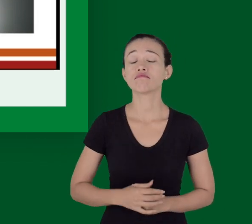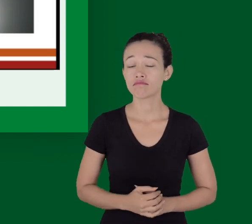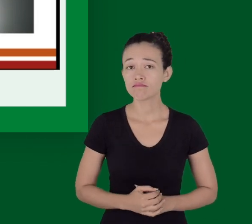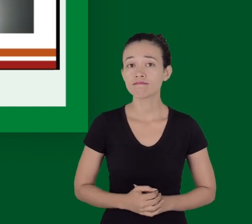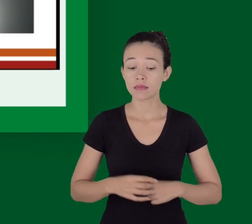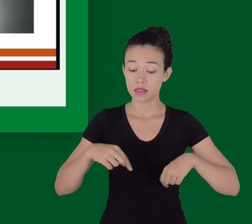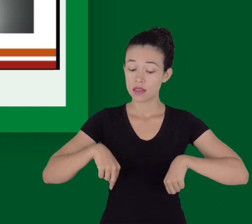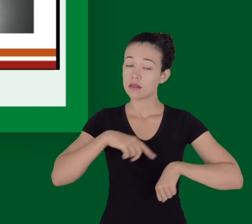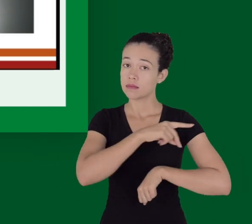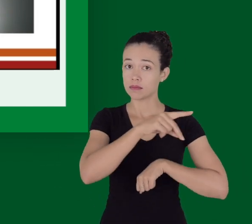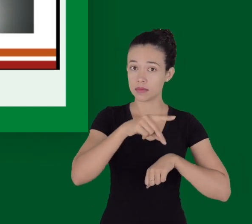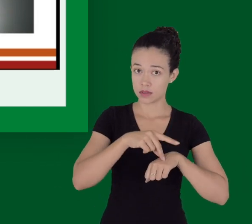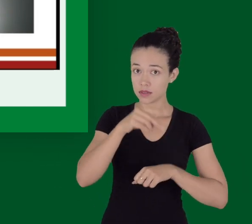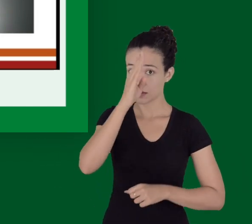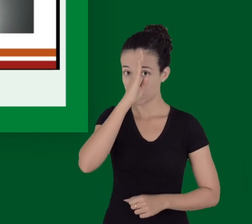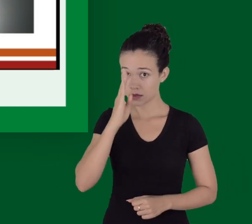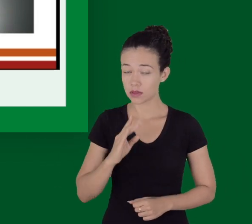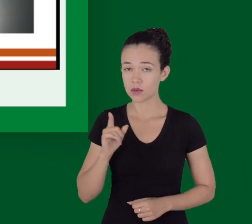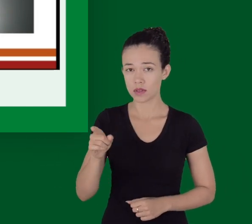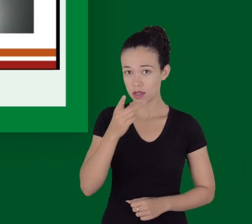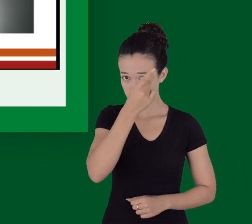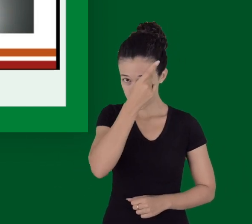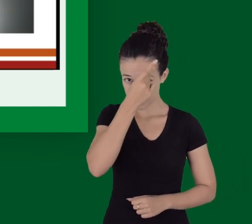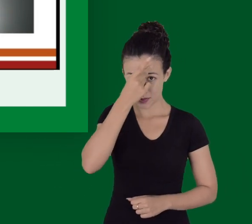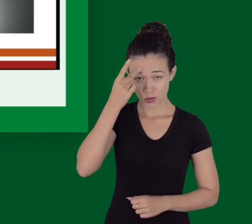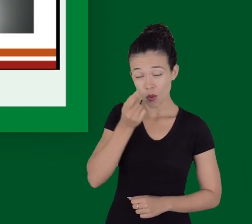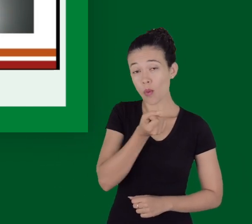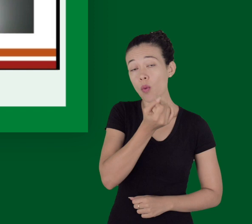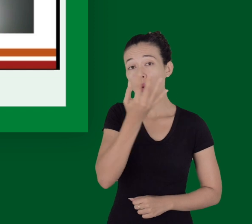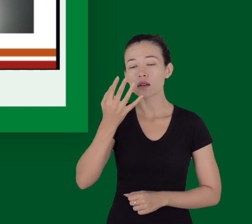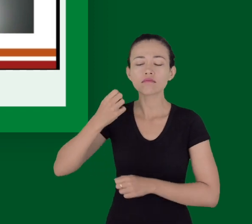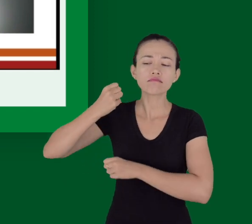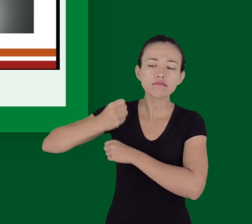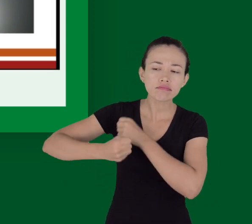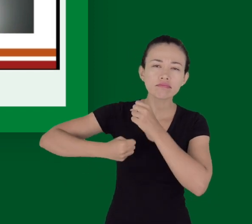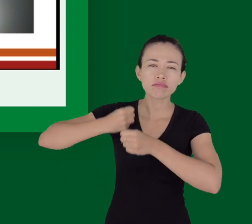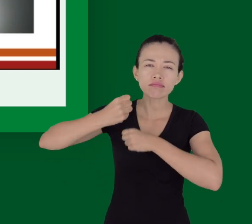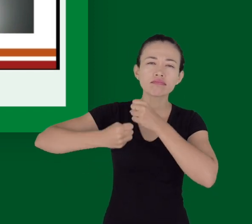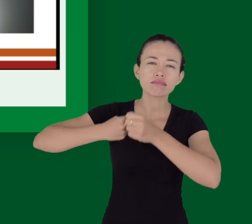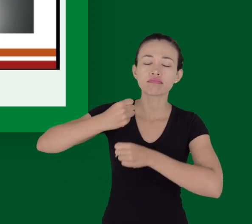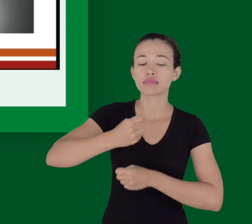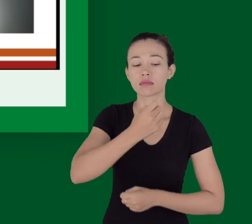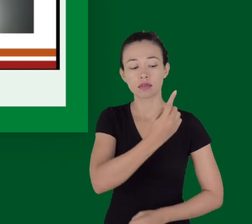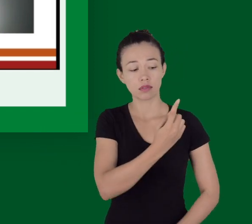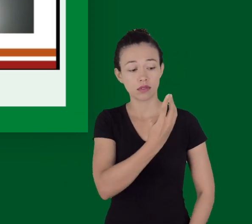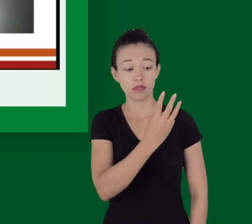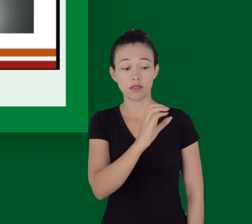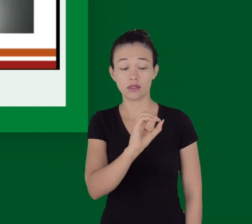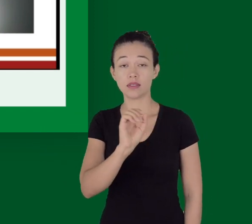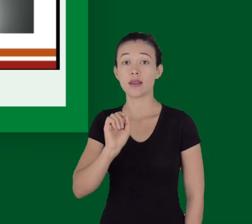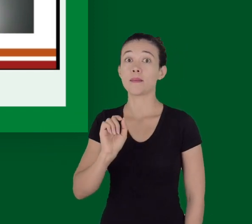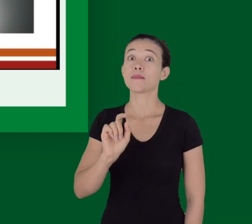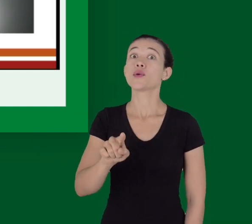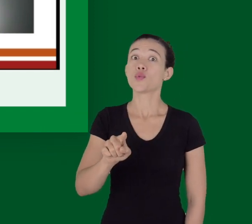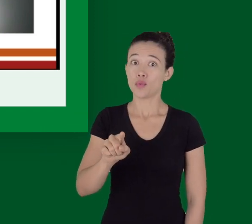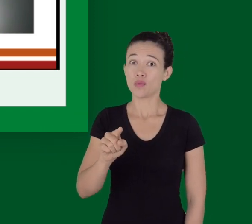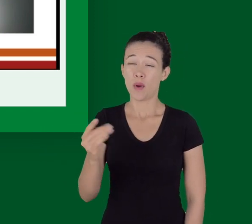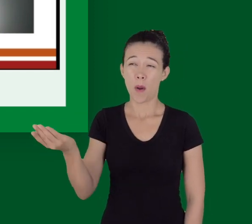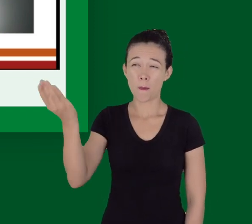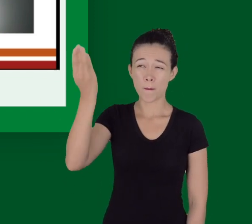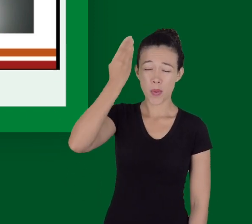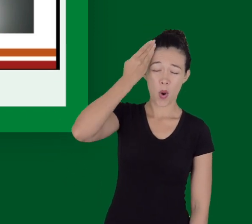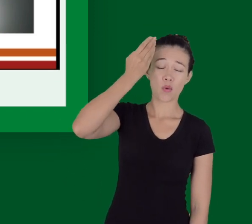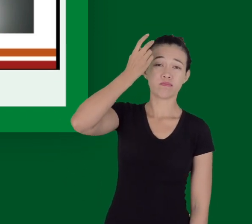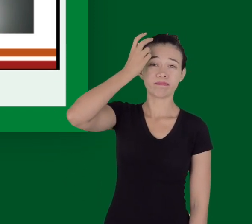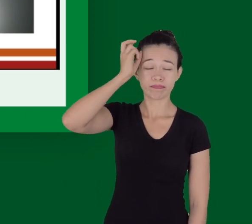temos uma notificação bastante fragilizada ainda, mas dentro de um alcance ainda de 130 mil